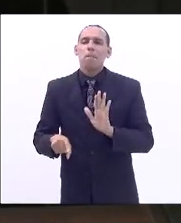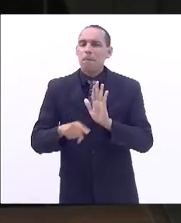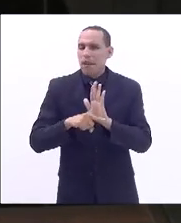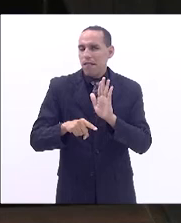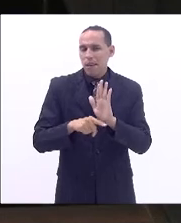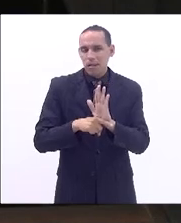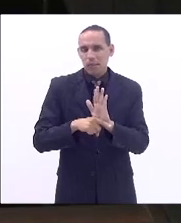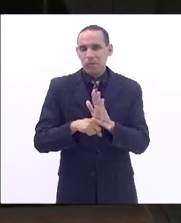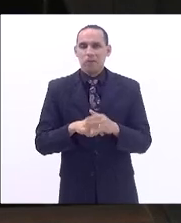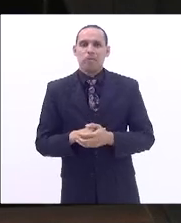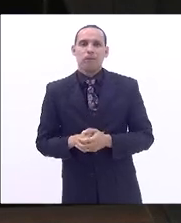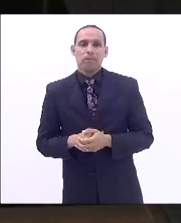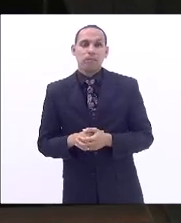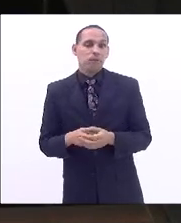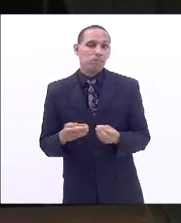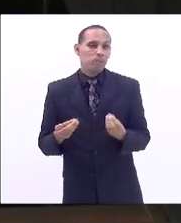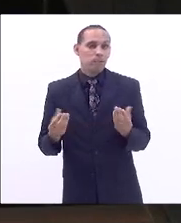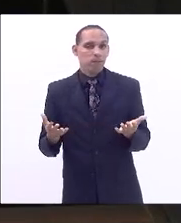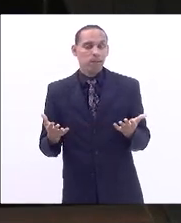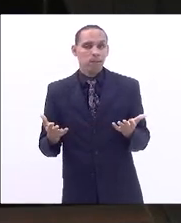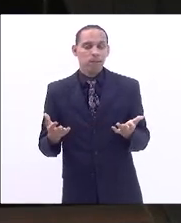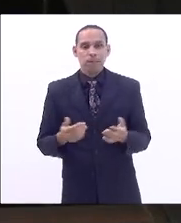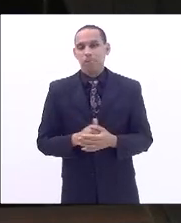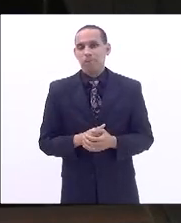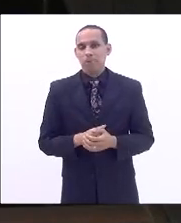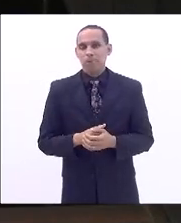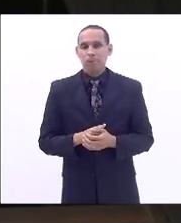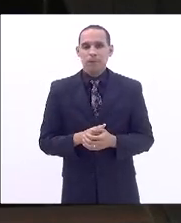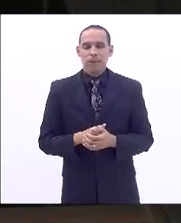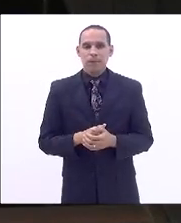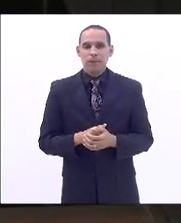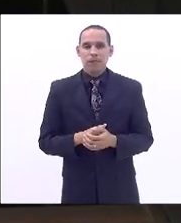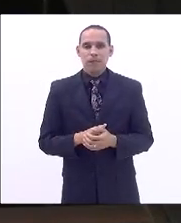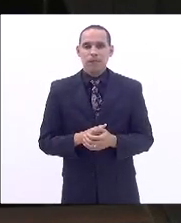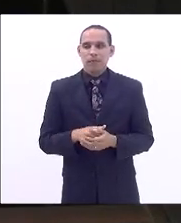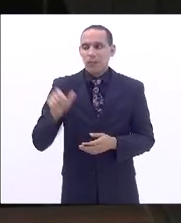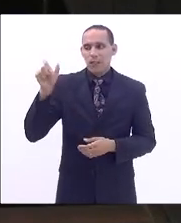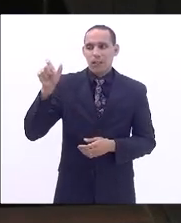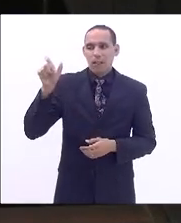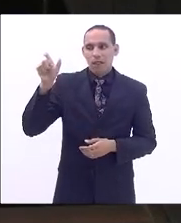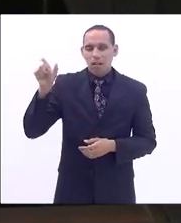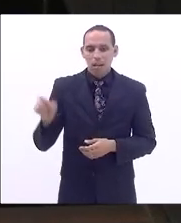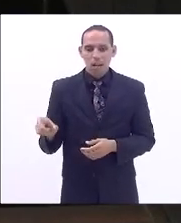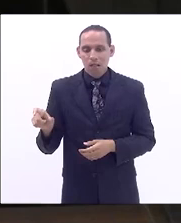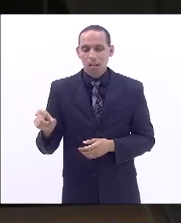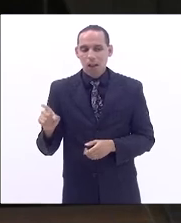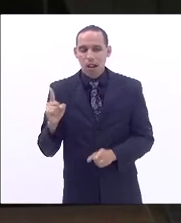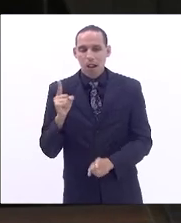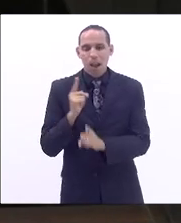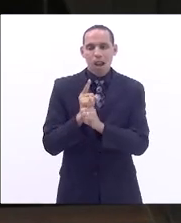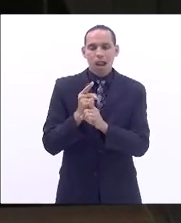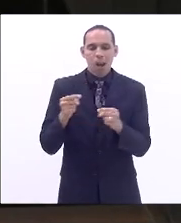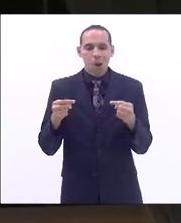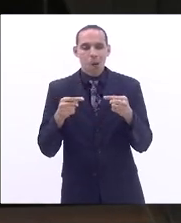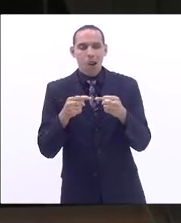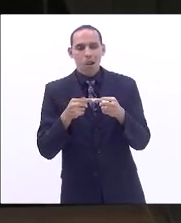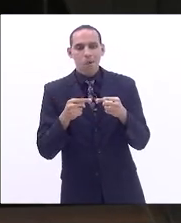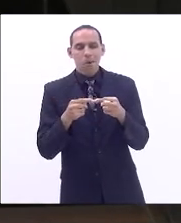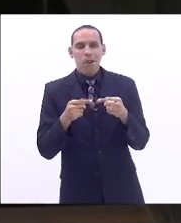suspeito para que ele possa assim né ter e de modo a permitir a